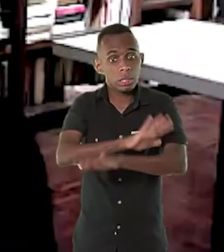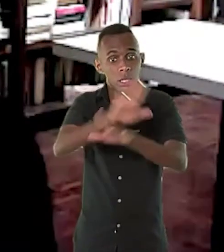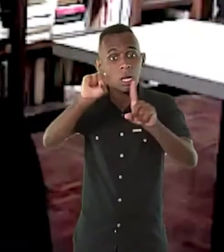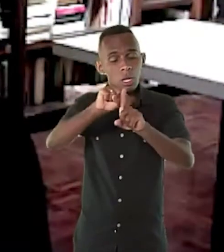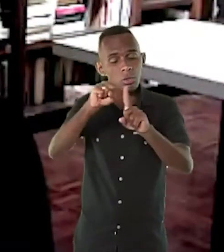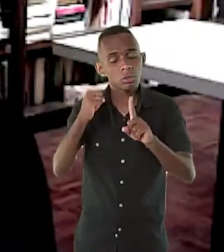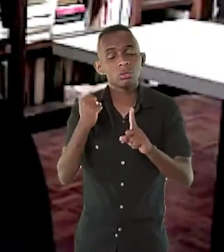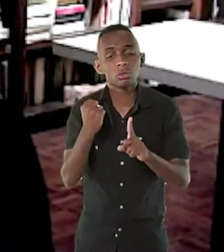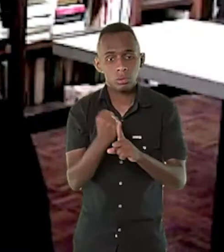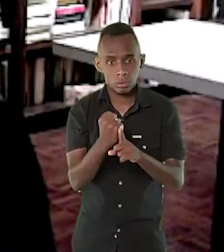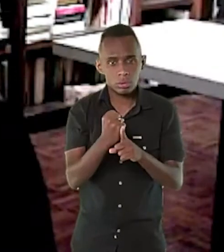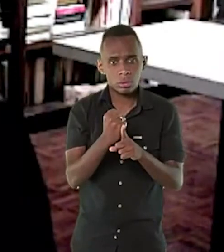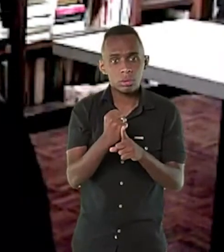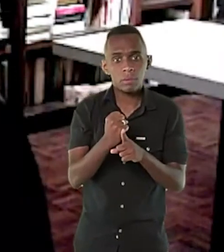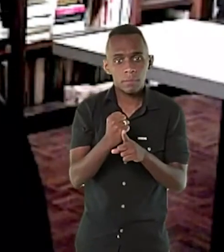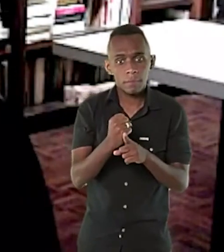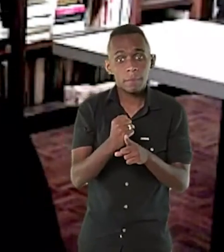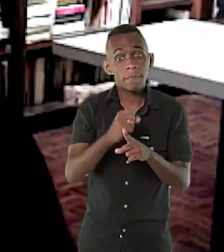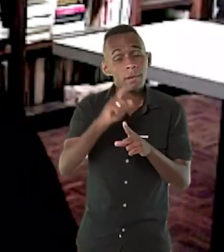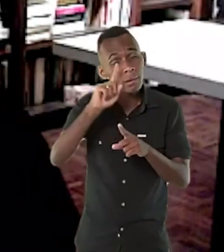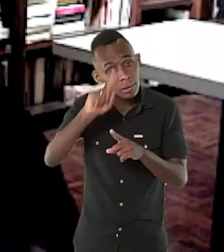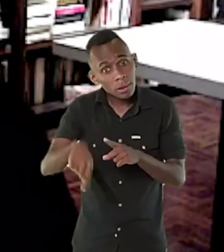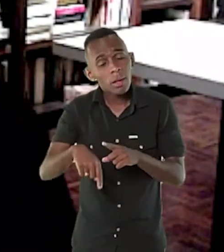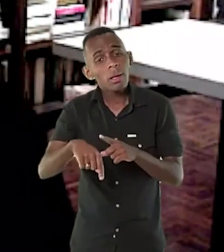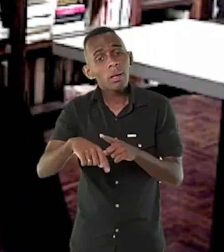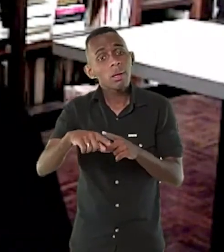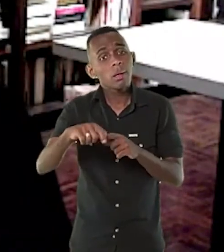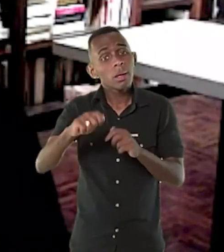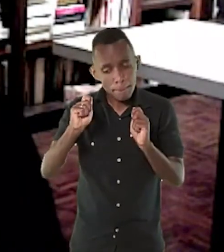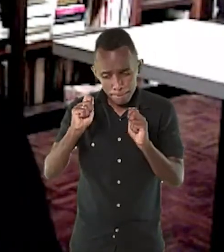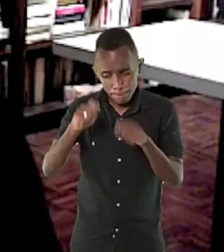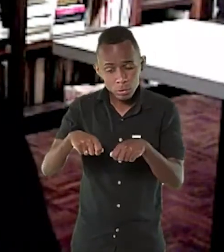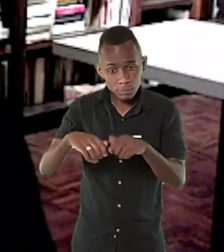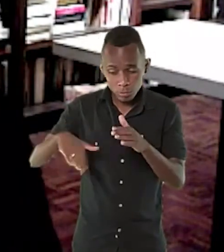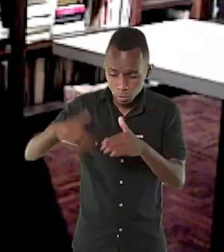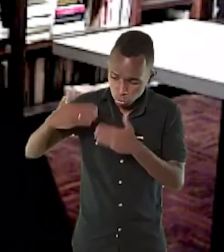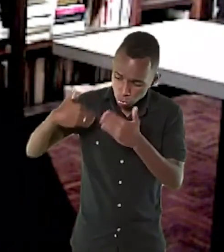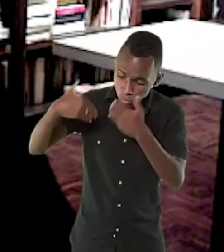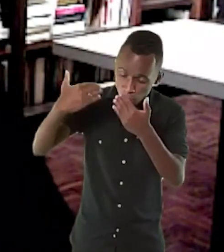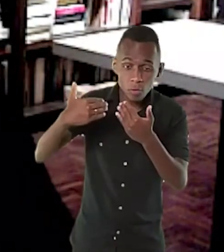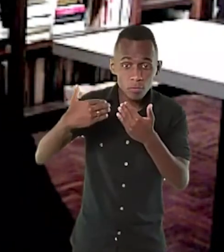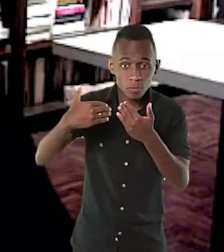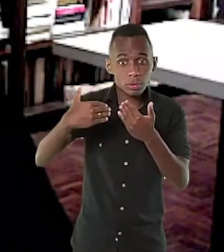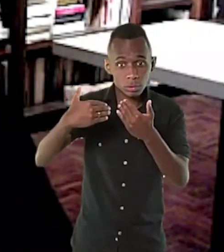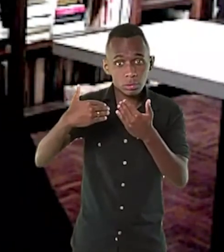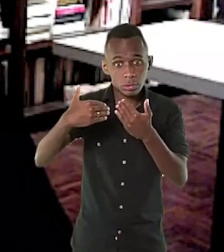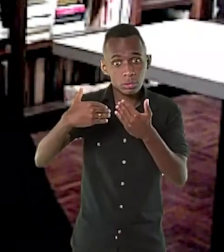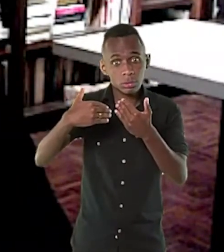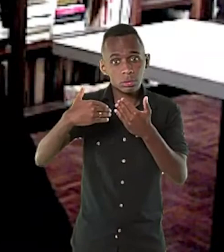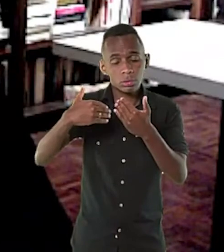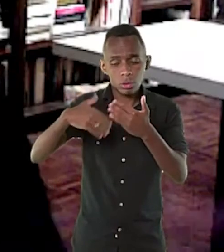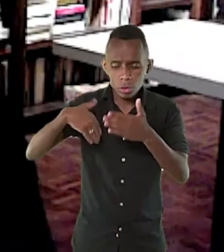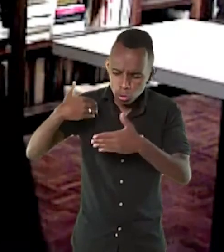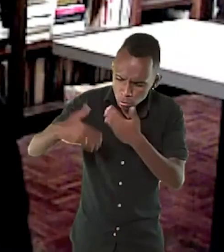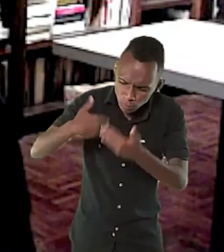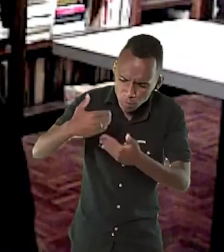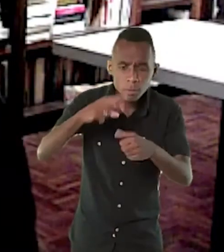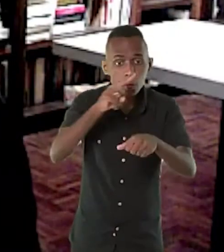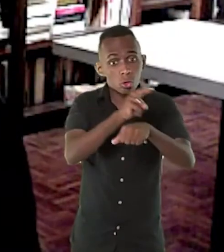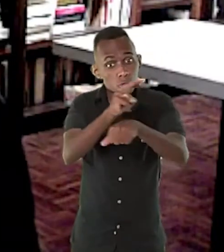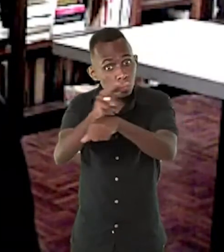E é isso que vai nos capacitar a fazer frente a esses processos de